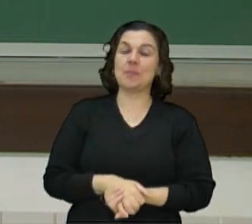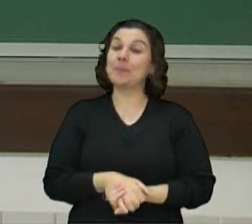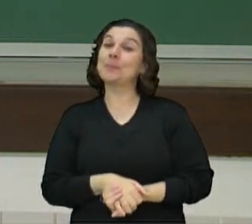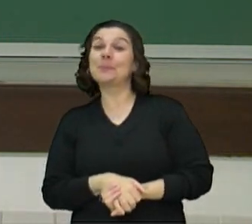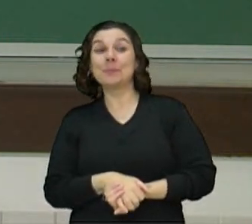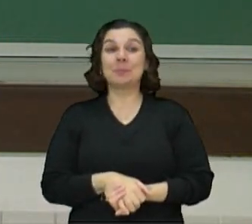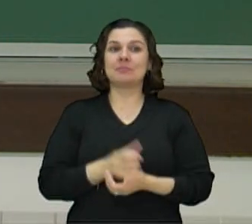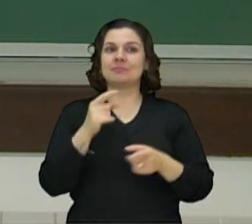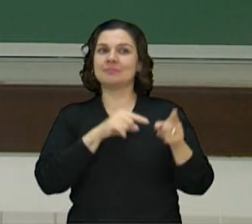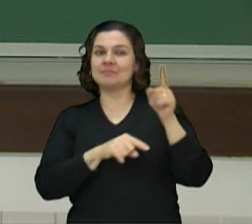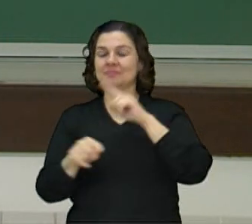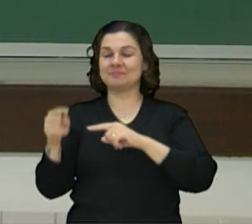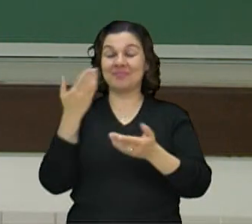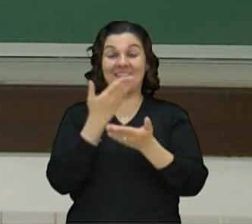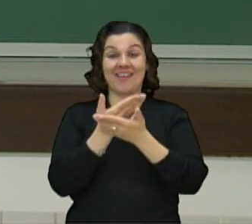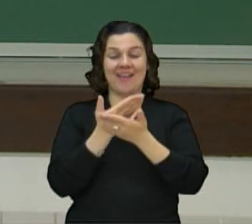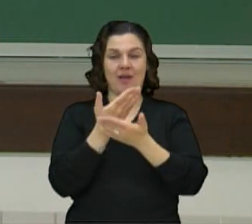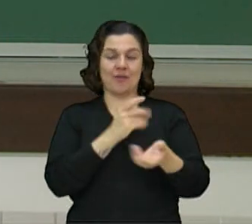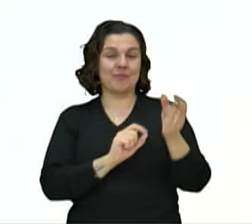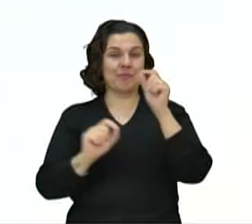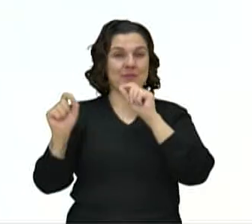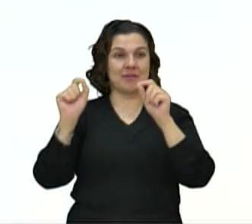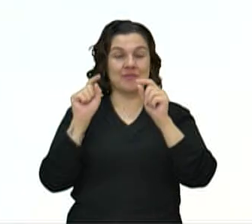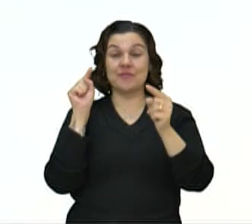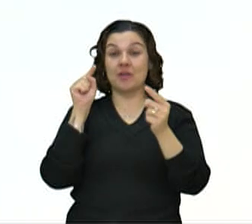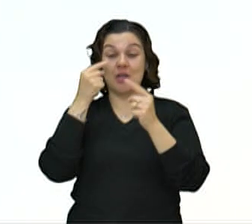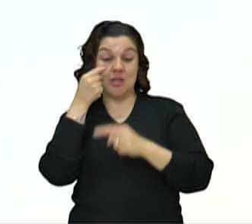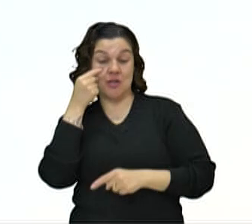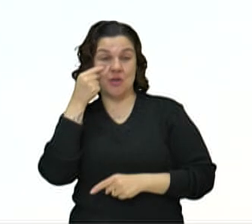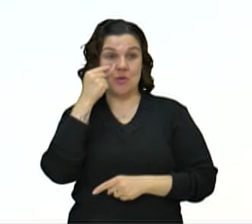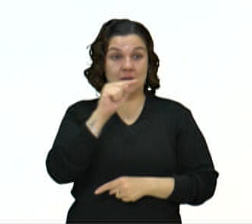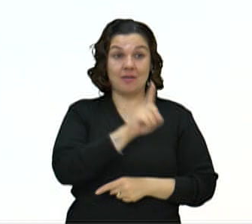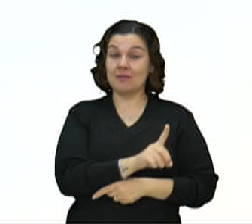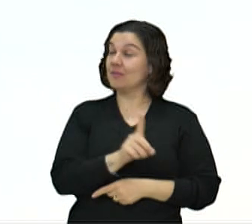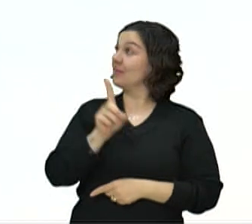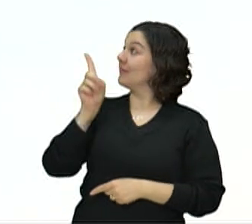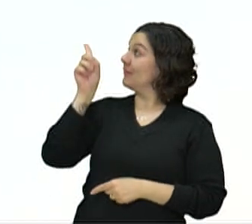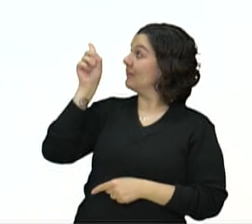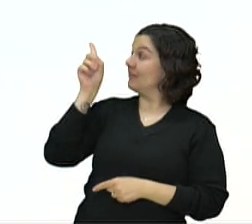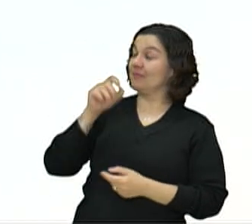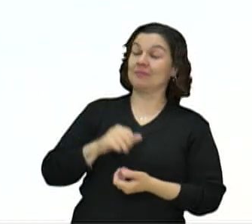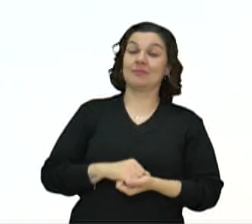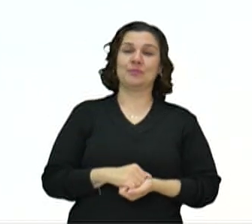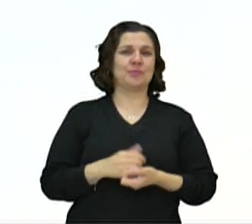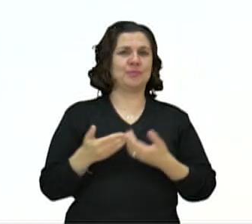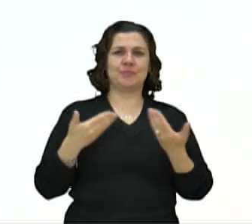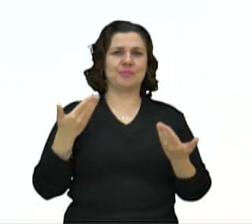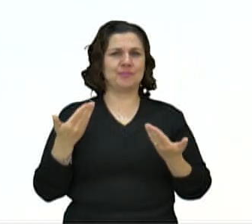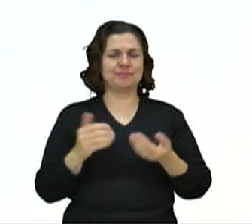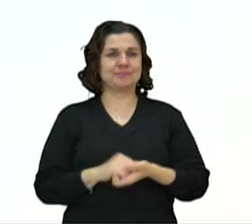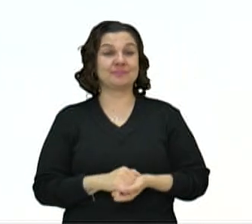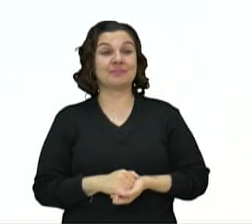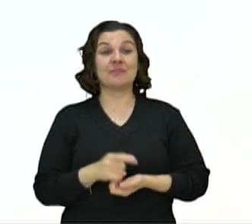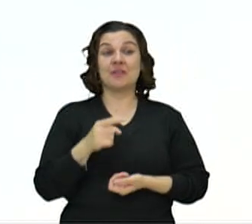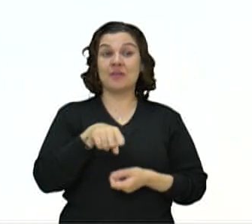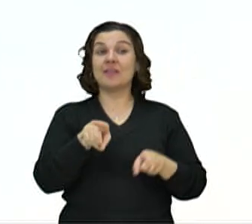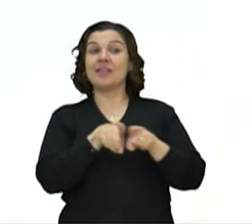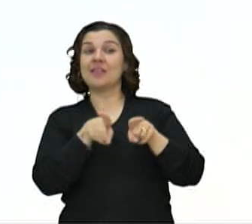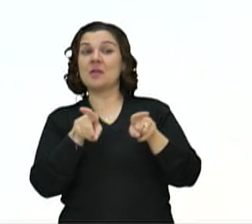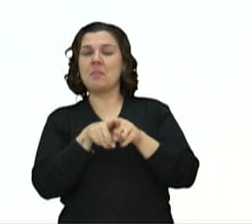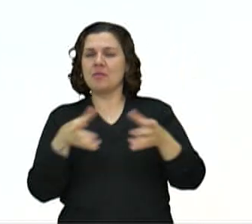então. Ó, na nossa aula de hoje, nós vamos identificar o que é esse American Way of Life e